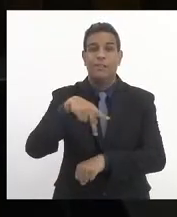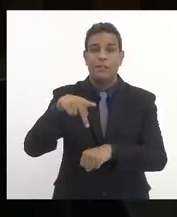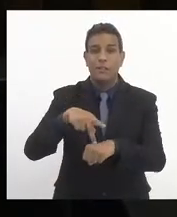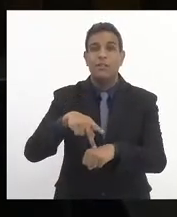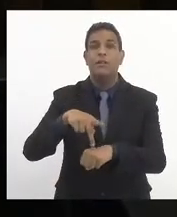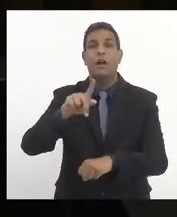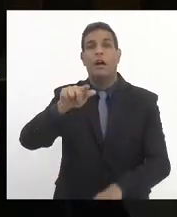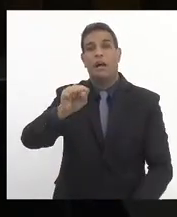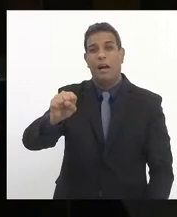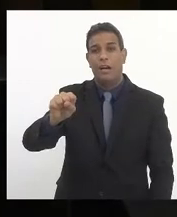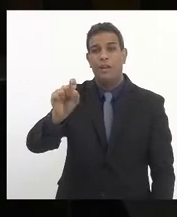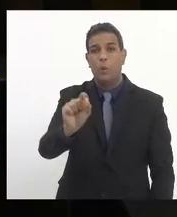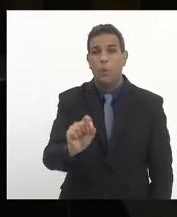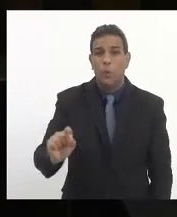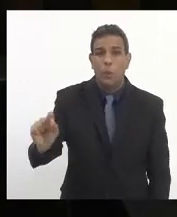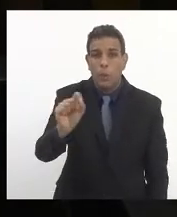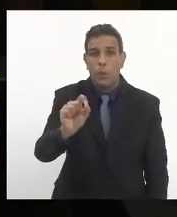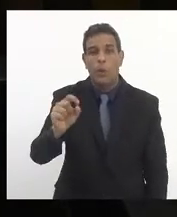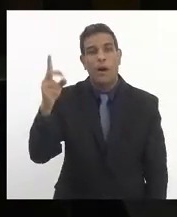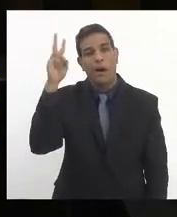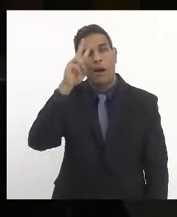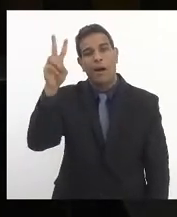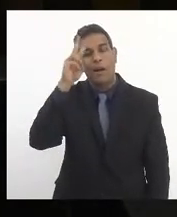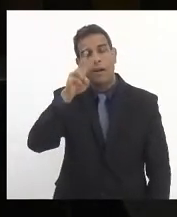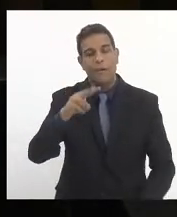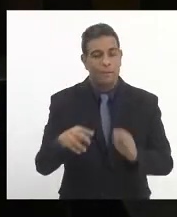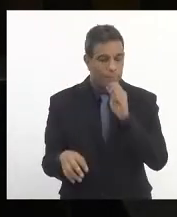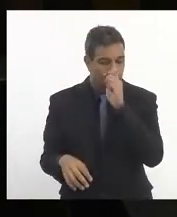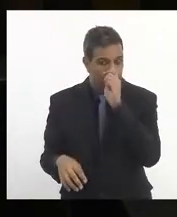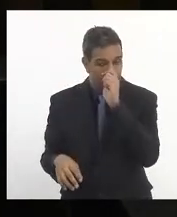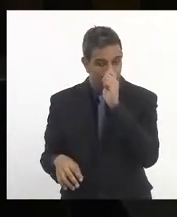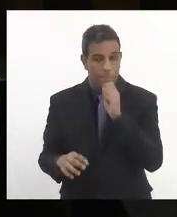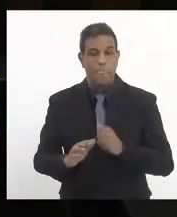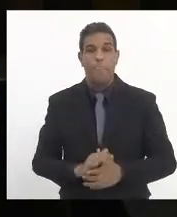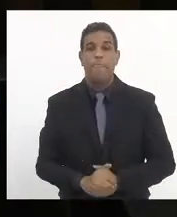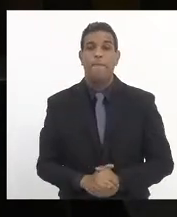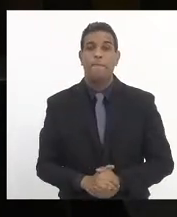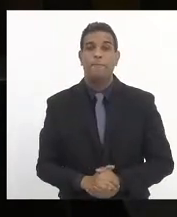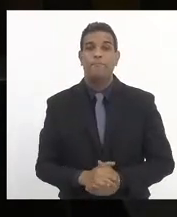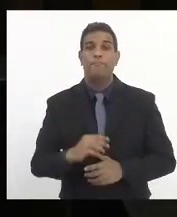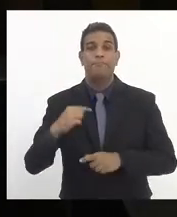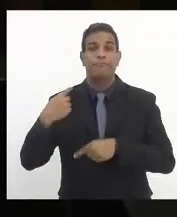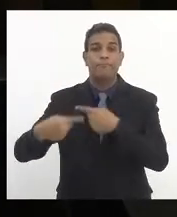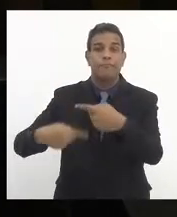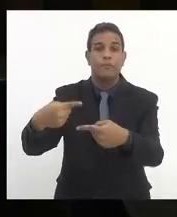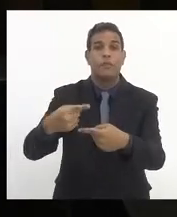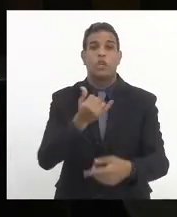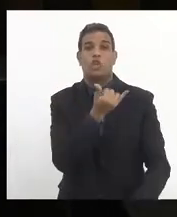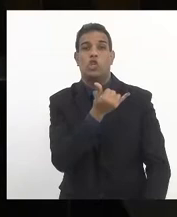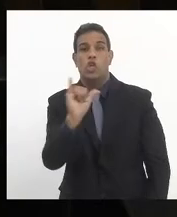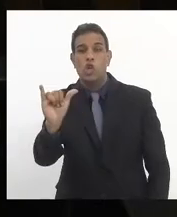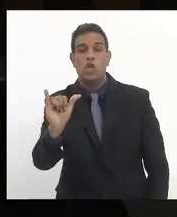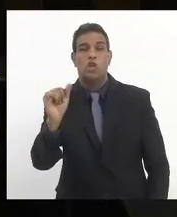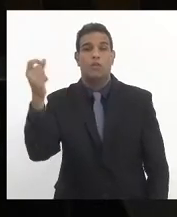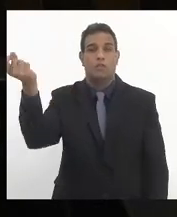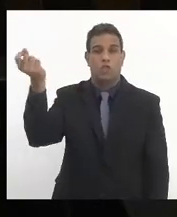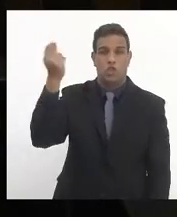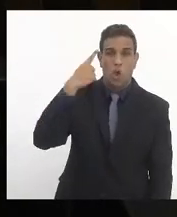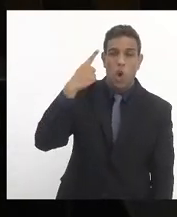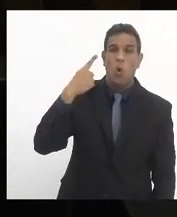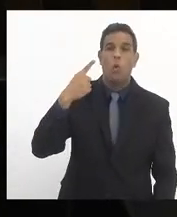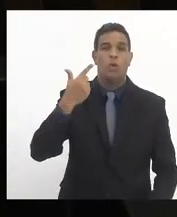solução térmica junto com a geração de energia solar e